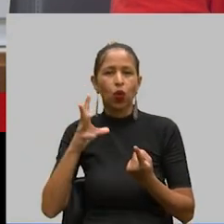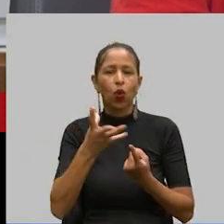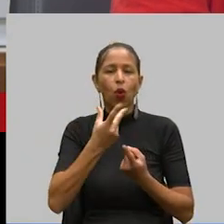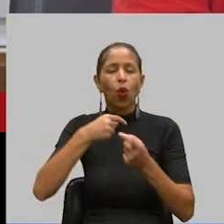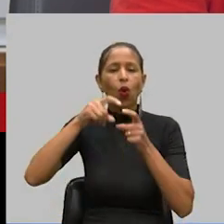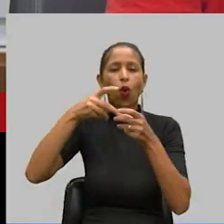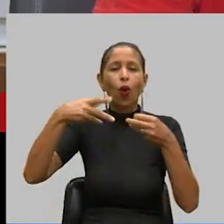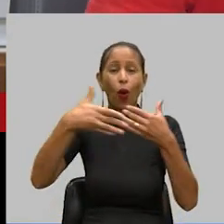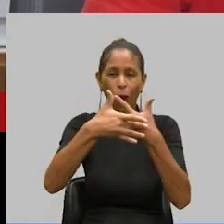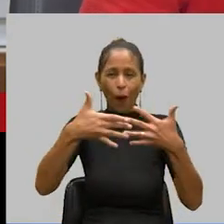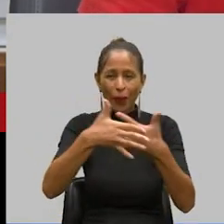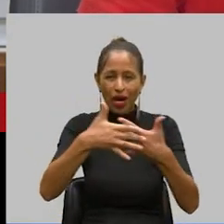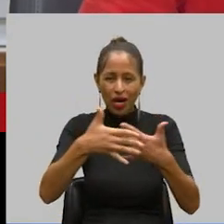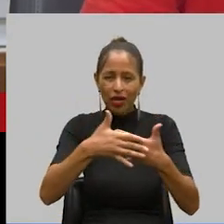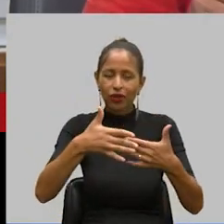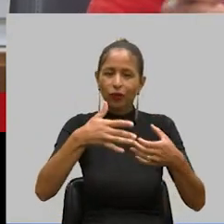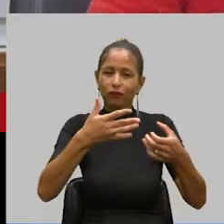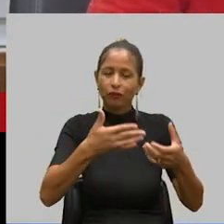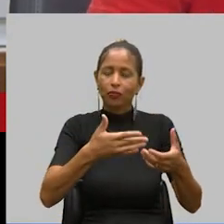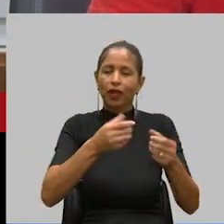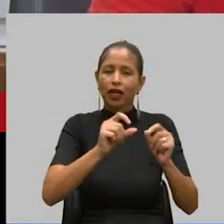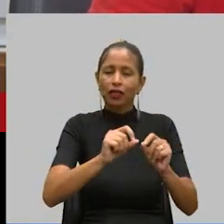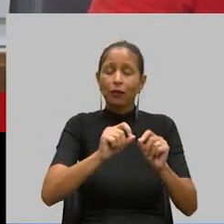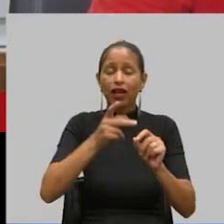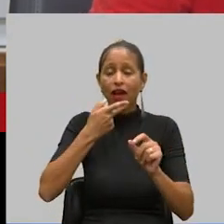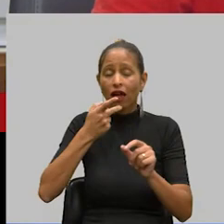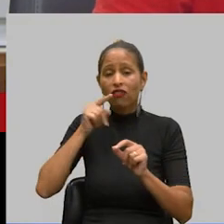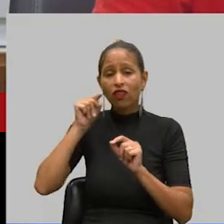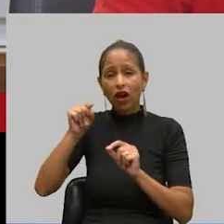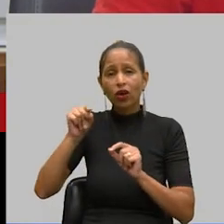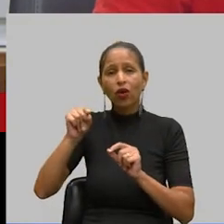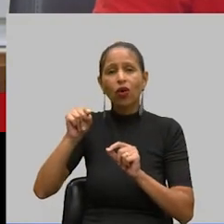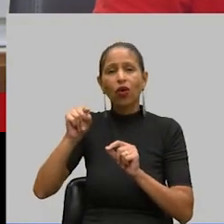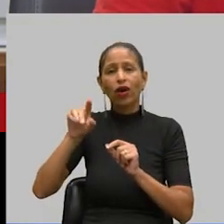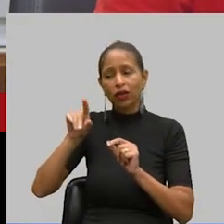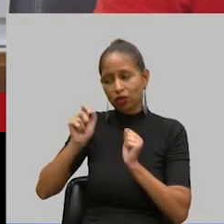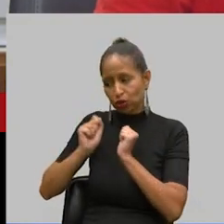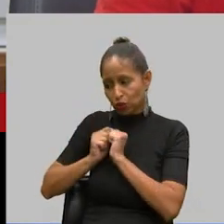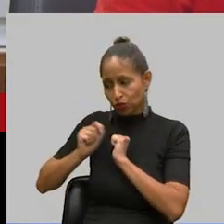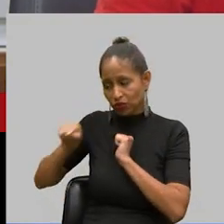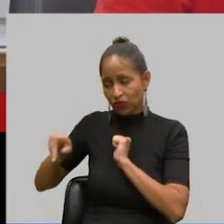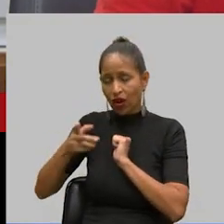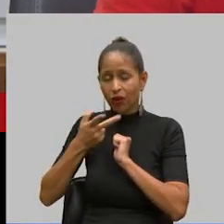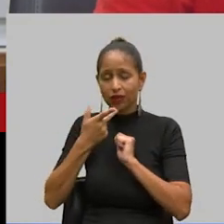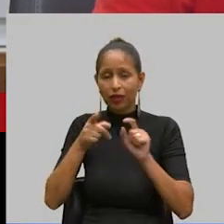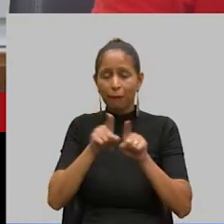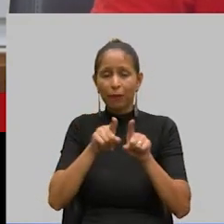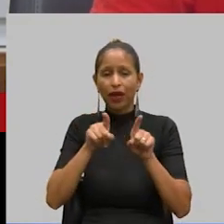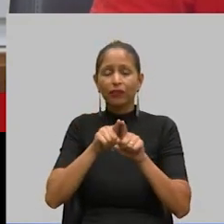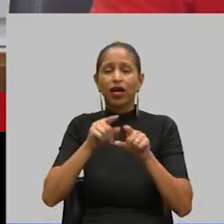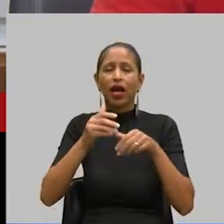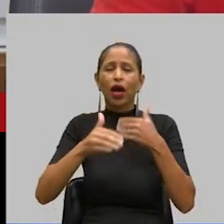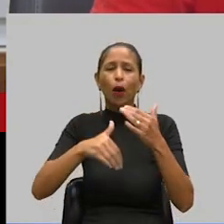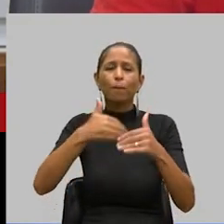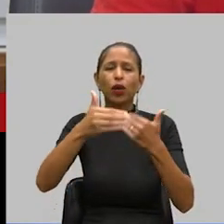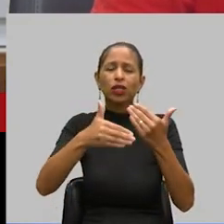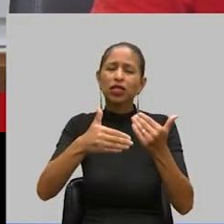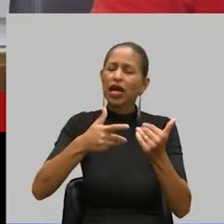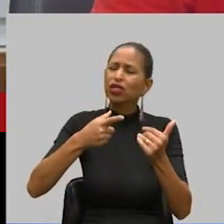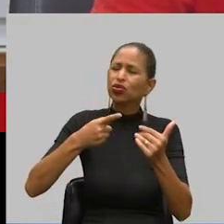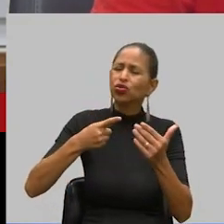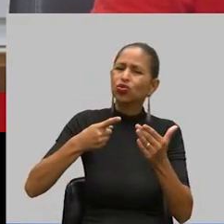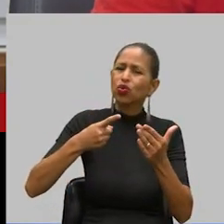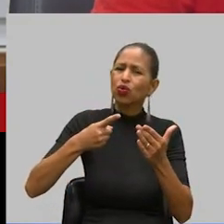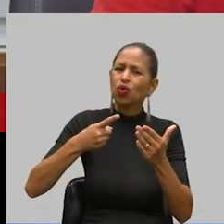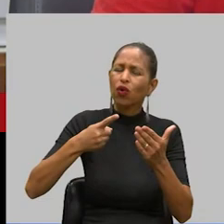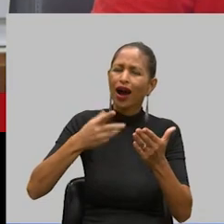Urbano né E aí ela levantou assim como minha companheira aqui do lado levantou Será que isso é um processo intencional um